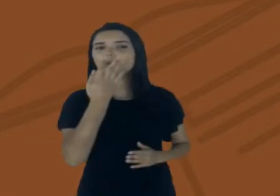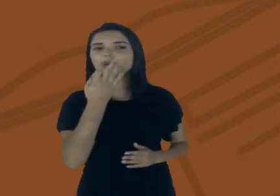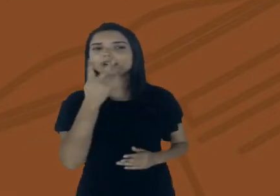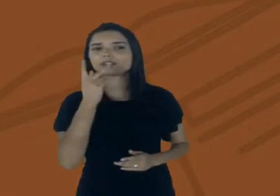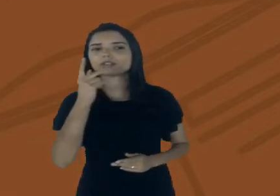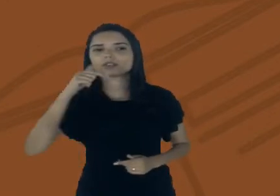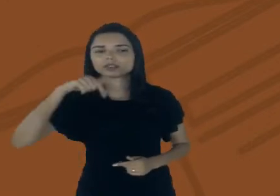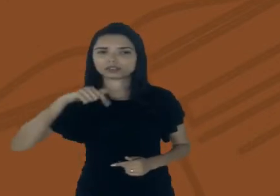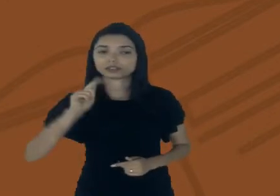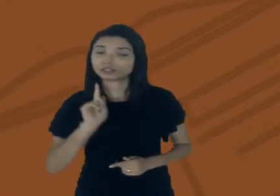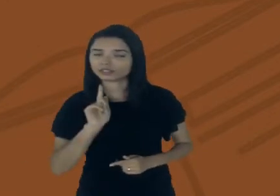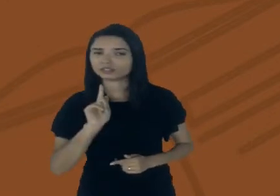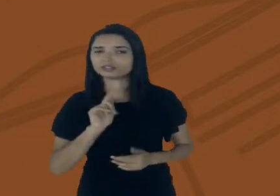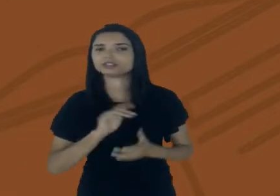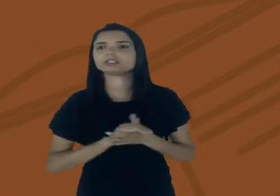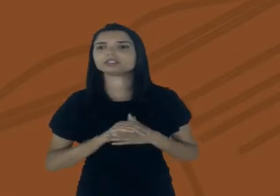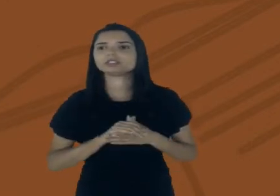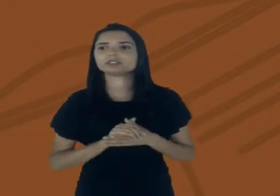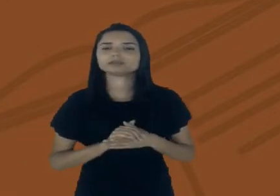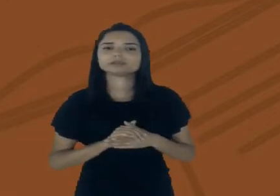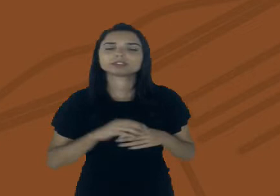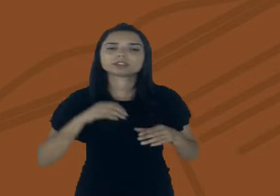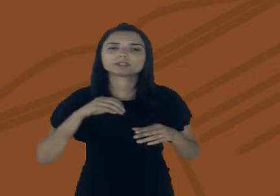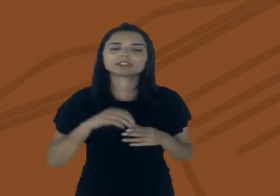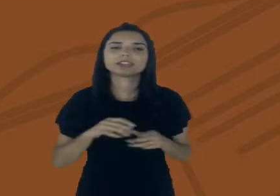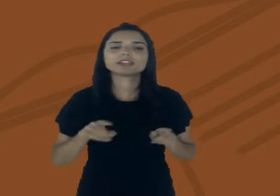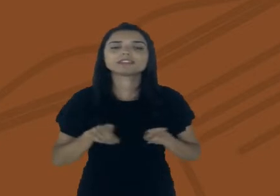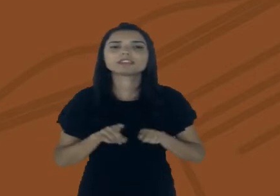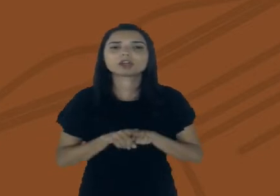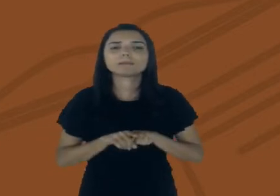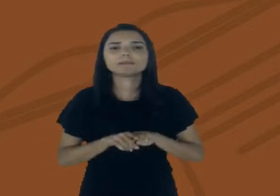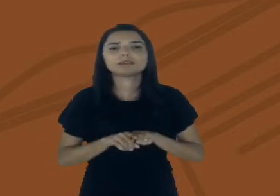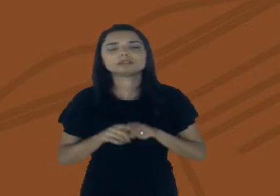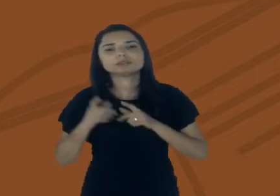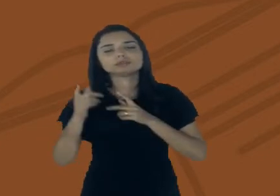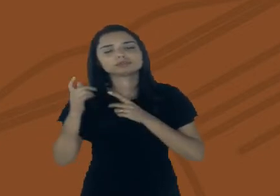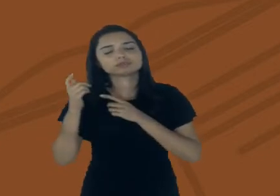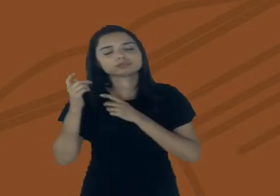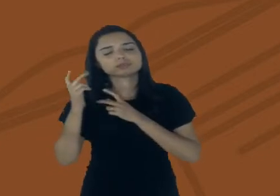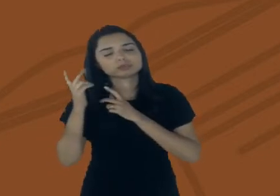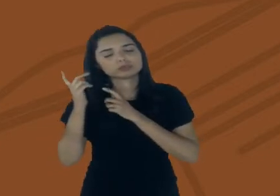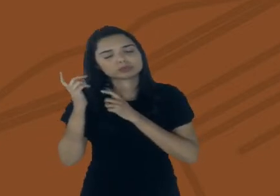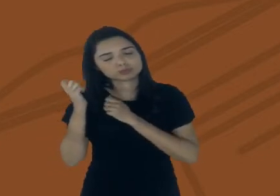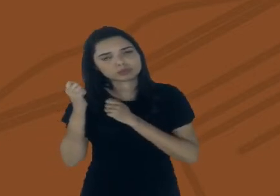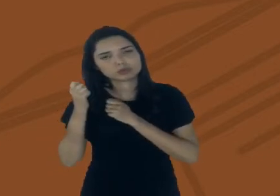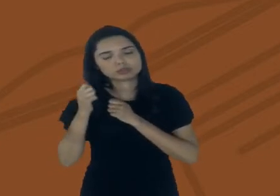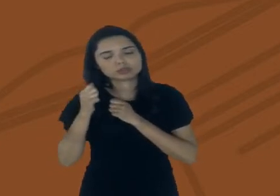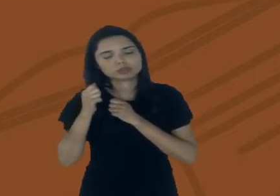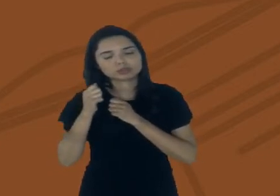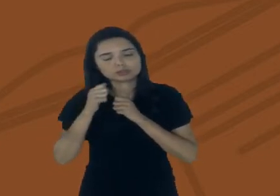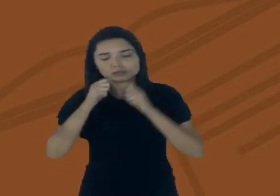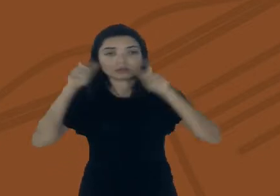própria diabetes gestacional. E a apneia do sono. Então, lembra da aula dos distúrbios do sono? Então, está relacionada também